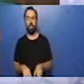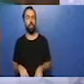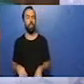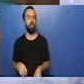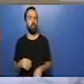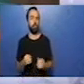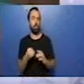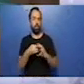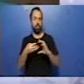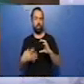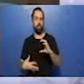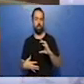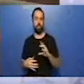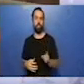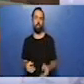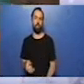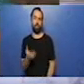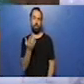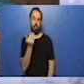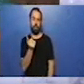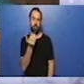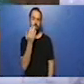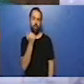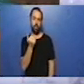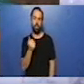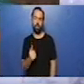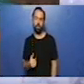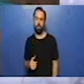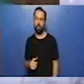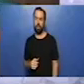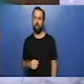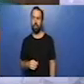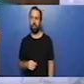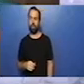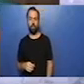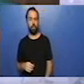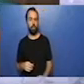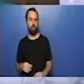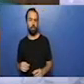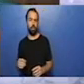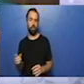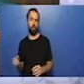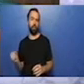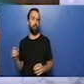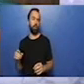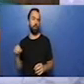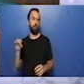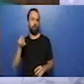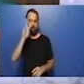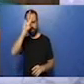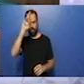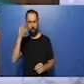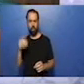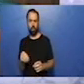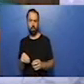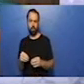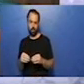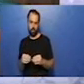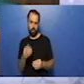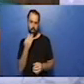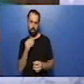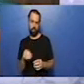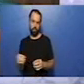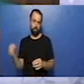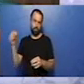Chagas é o tipo de alimento. Às vezes, alguns alimentos são processados, pode cair um barbeiro contaminado ali,